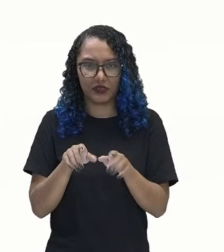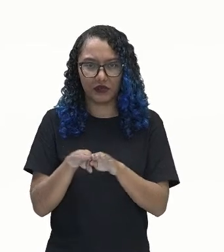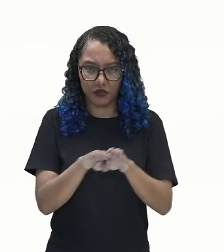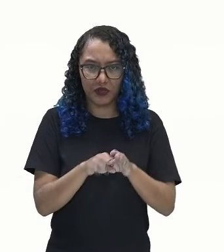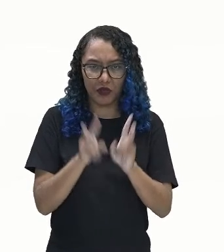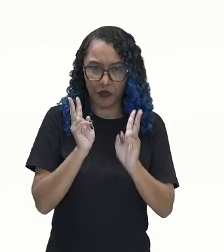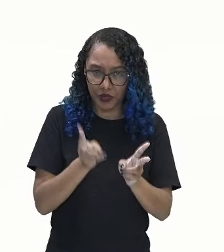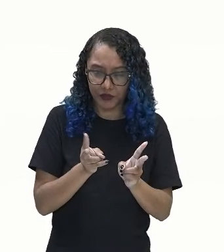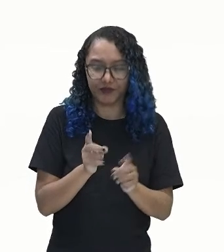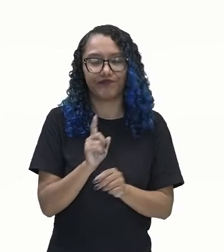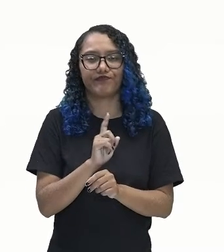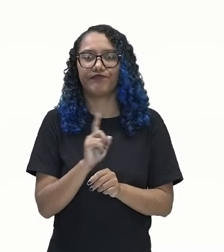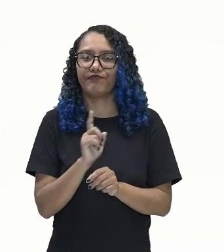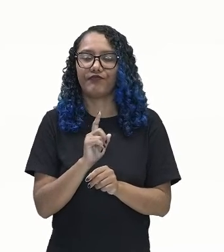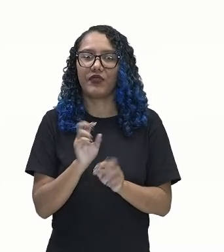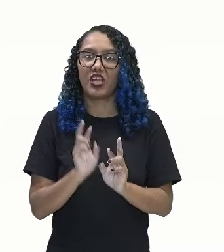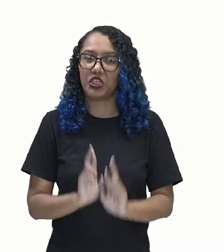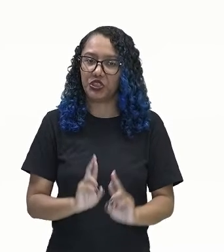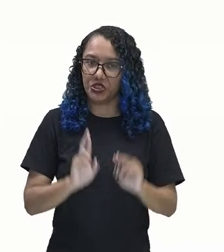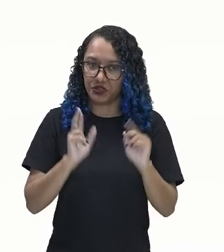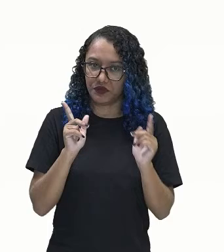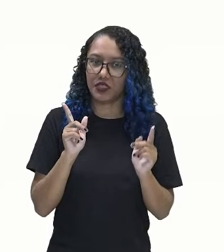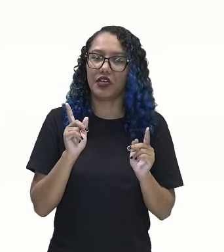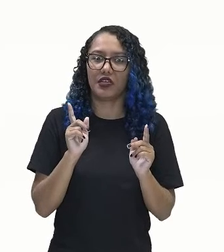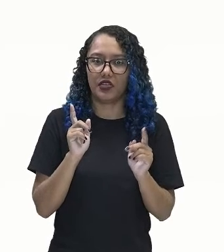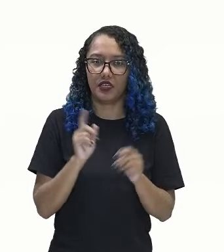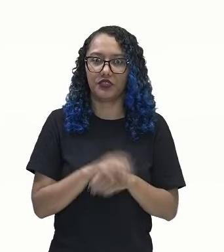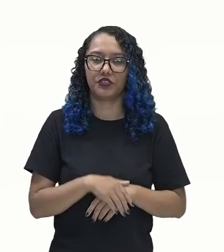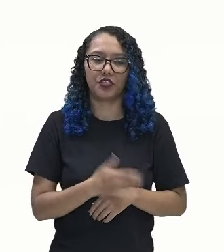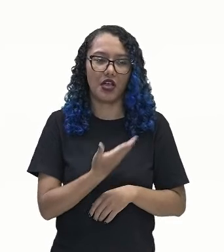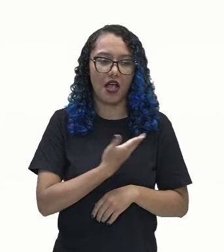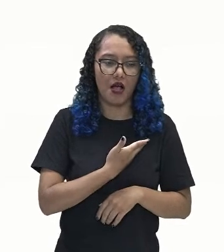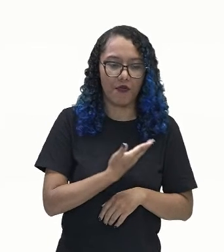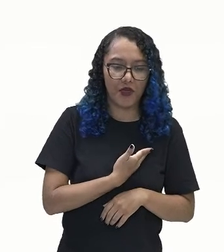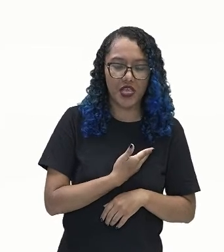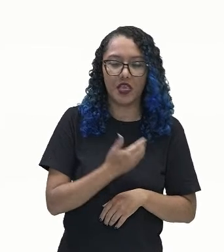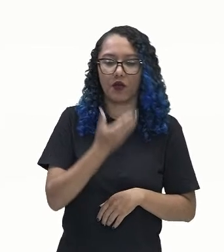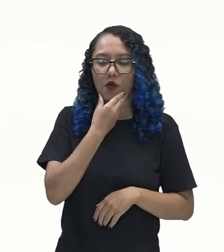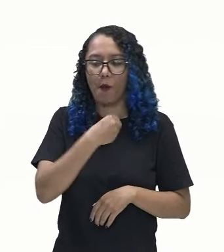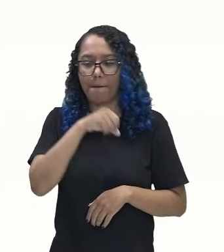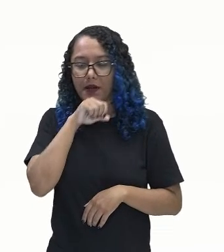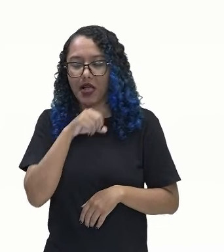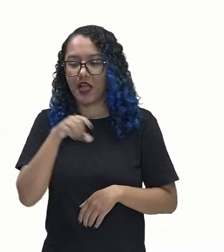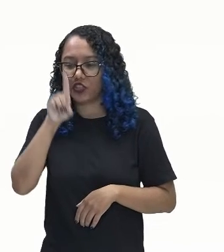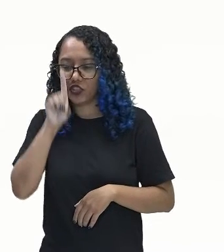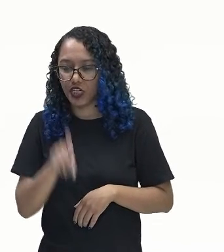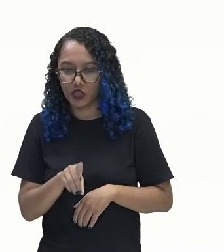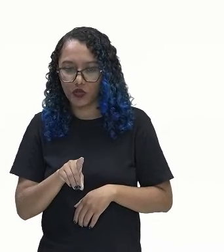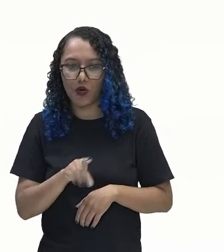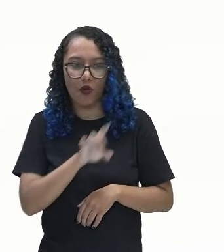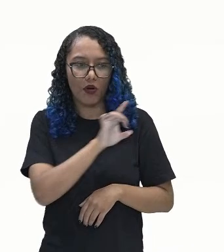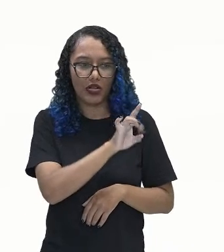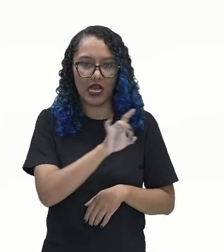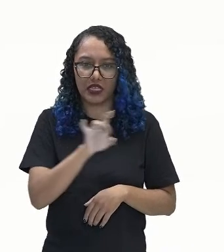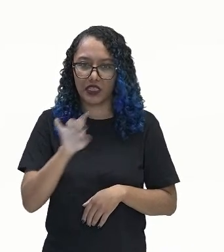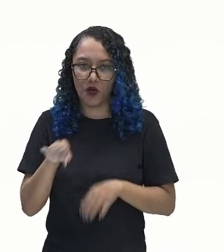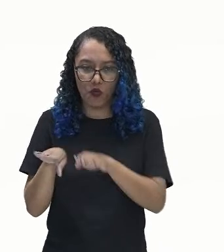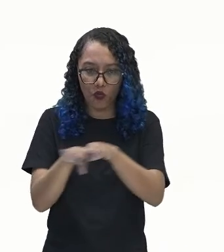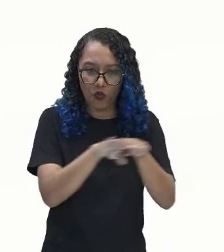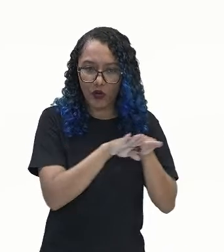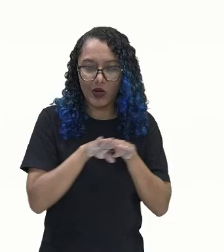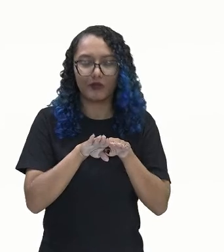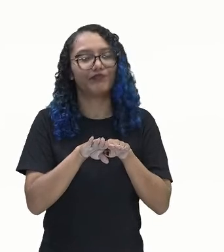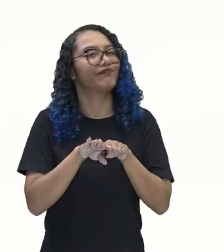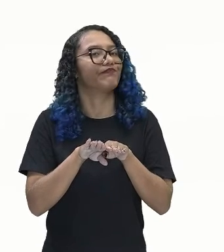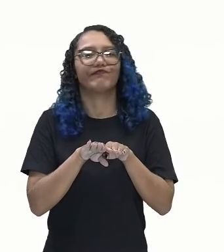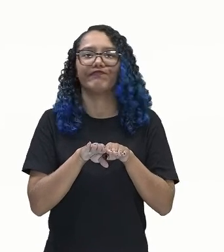certo? Você não fala igual com seus amigos, como você fala com seu pai, com o diretor, seu chefe, né? Seu irmão.